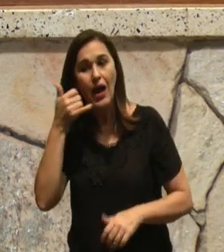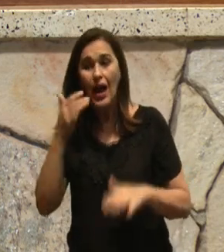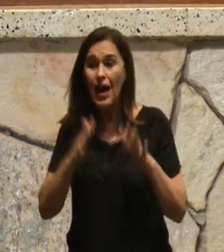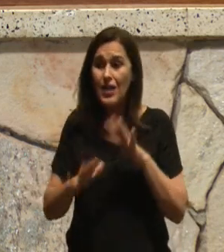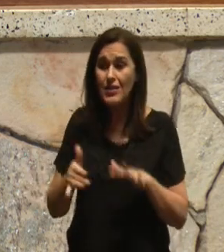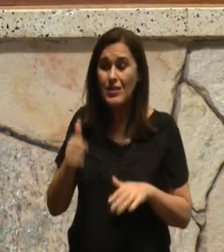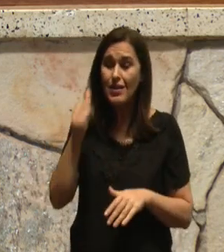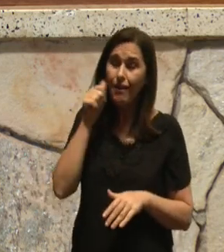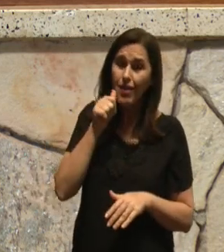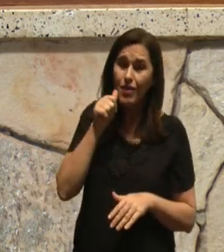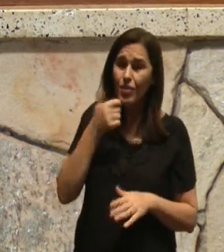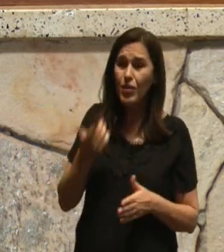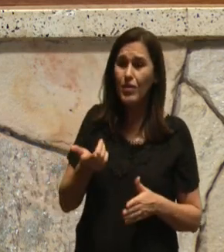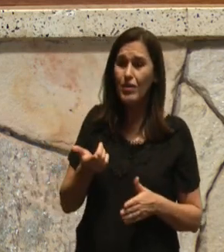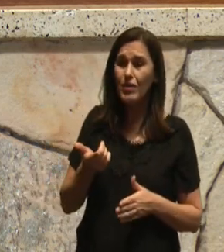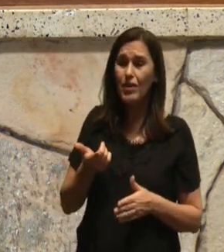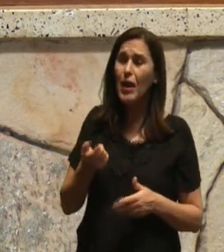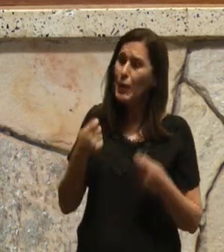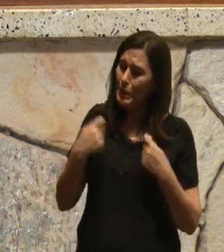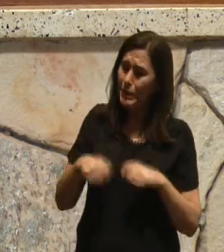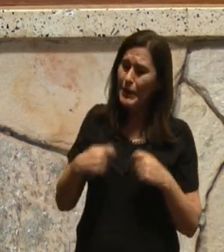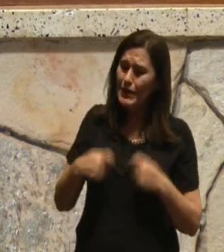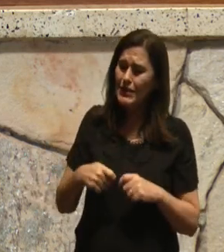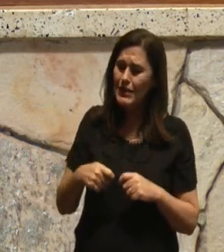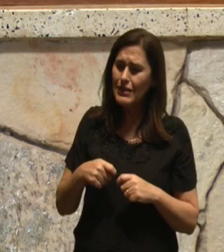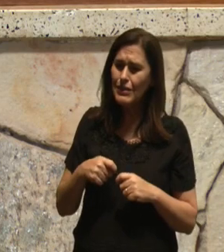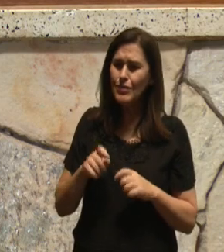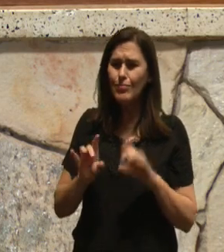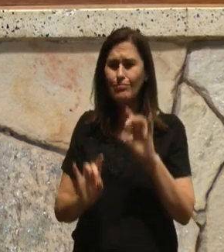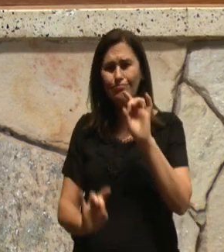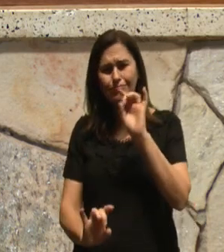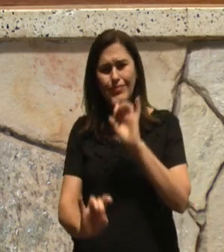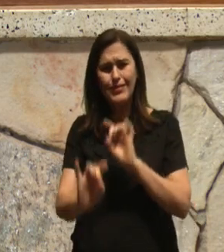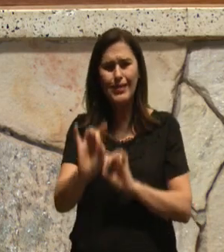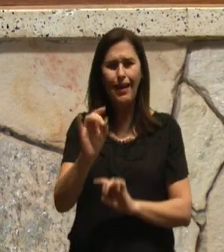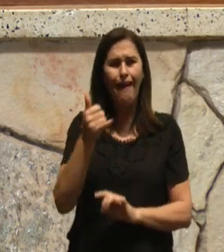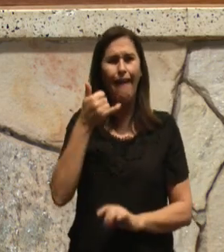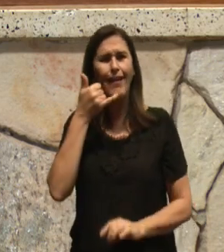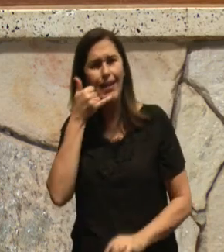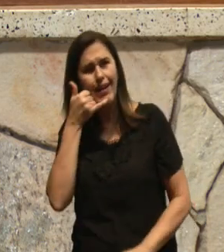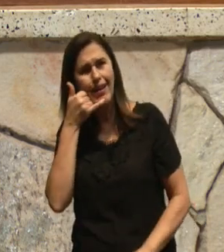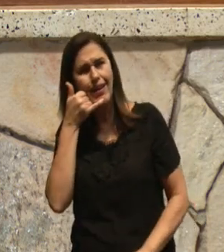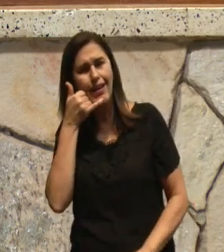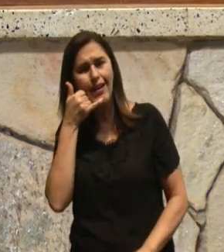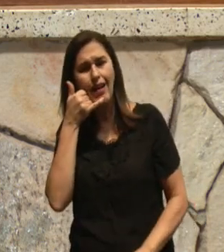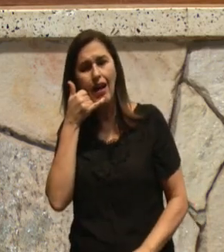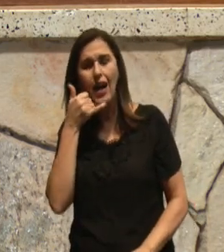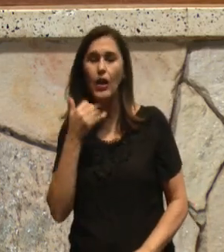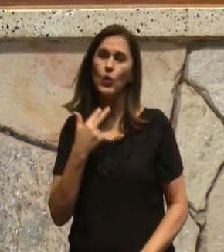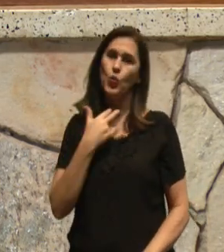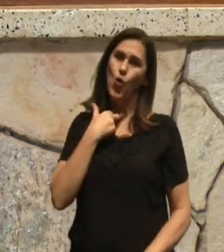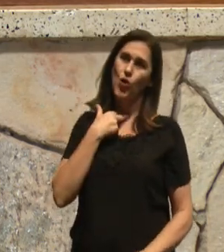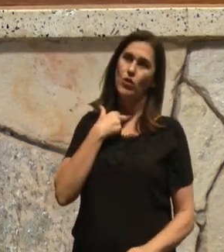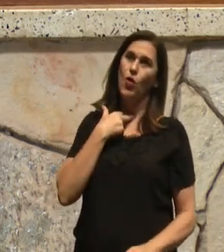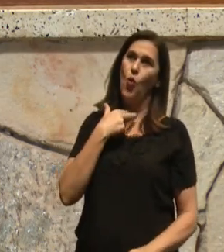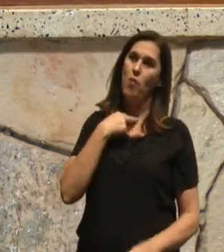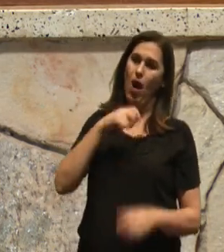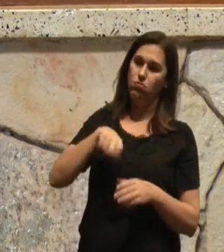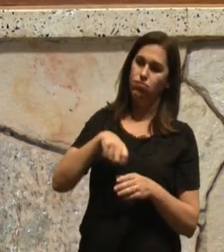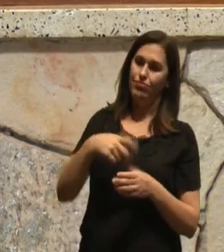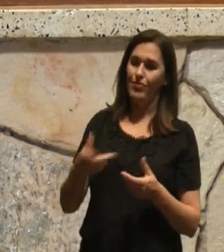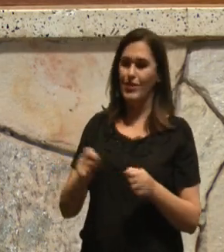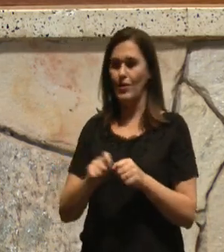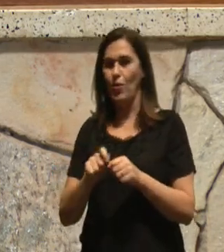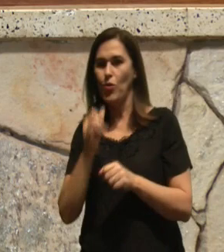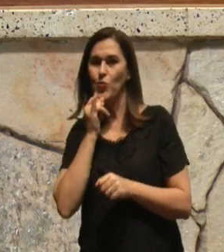as irmãs elas têm necessidades especiais. Às vezes liga para uma irmã, a irmã não pode atender, porque está ocupada, está